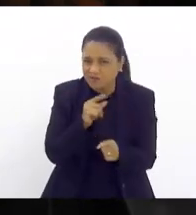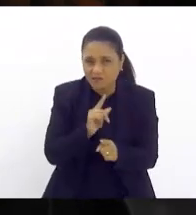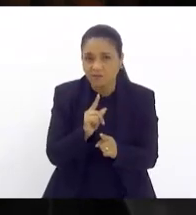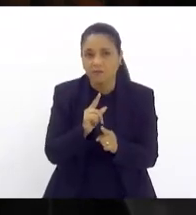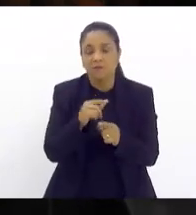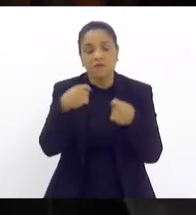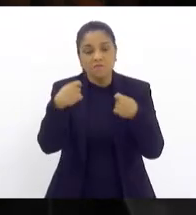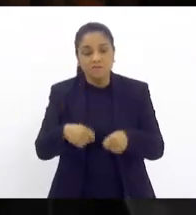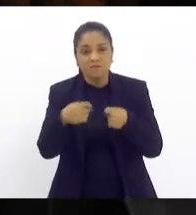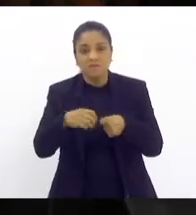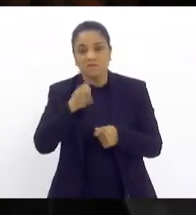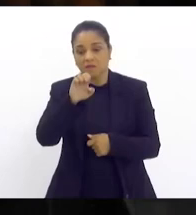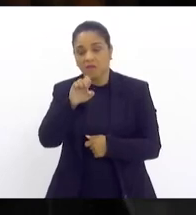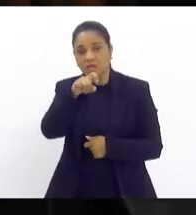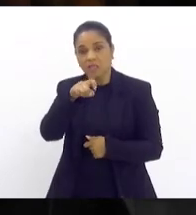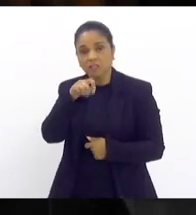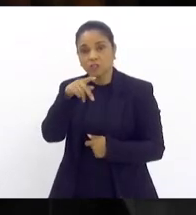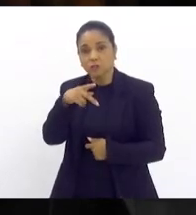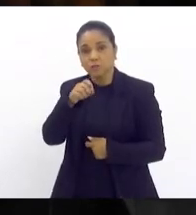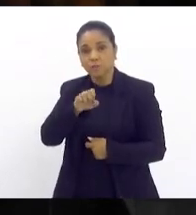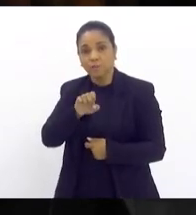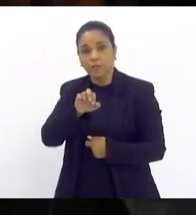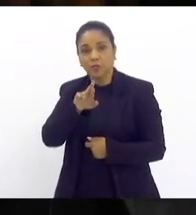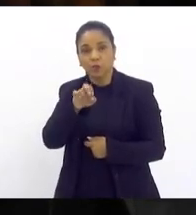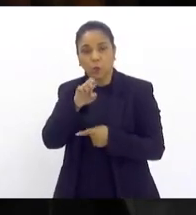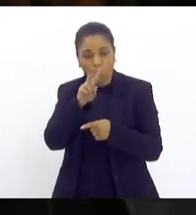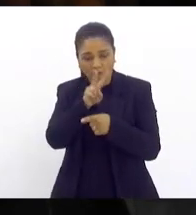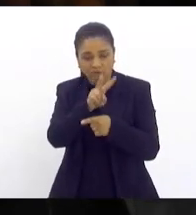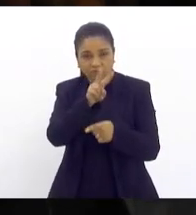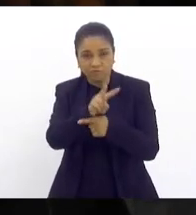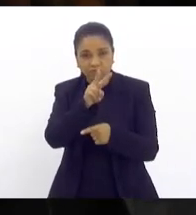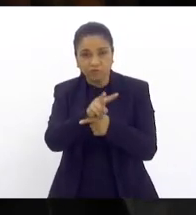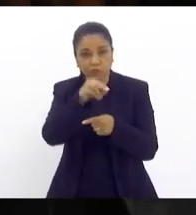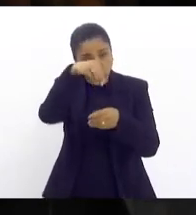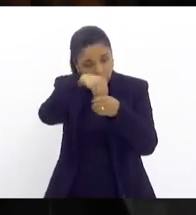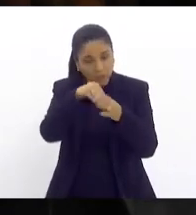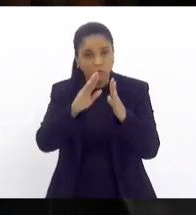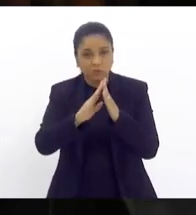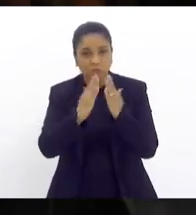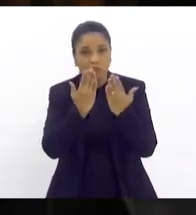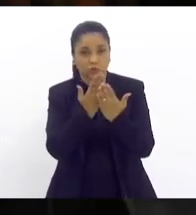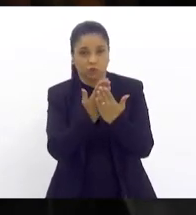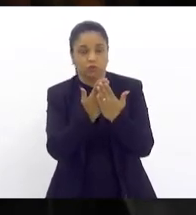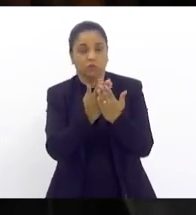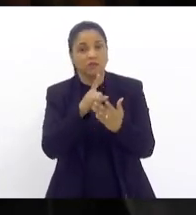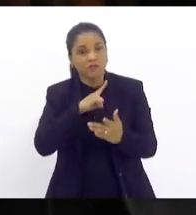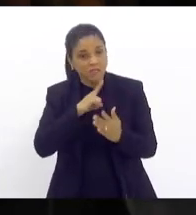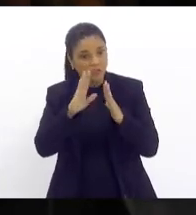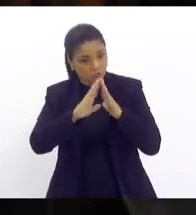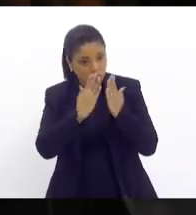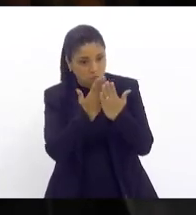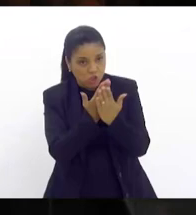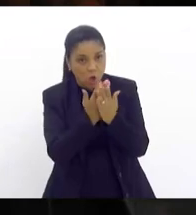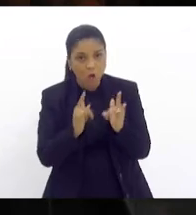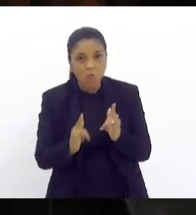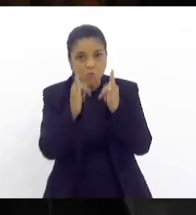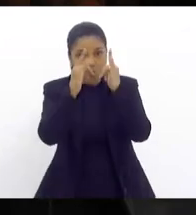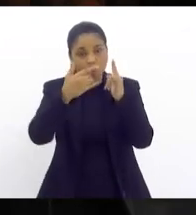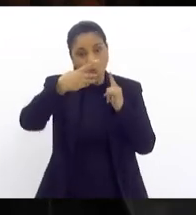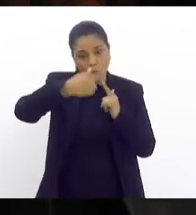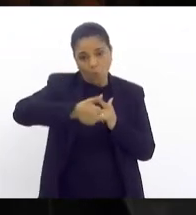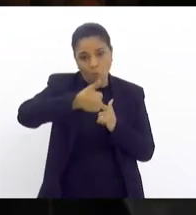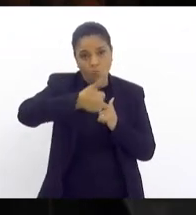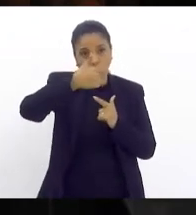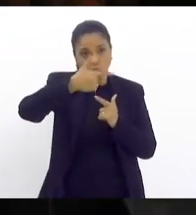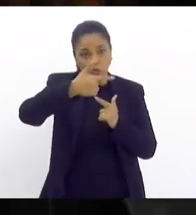inspetor nas escolas tem escolas deputado que tem quatro andares e que não tem um inspetor